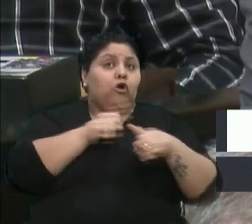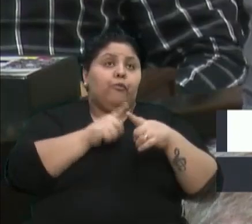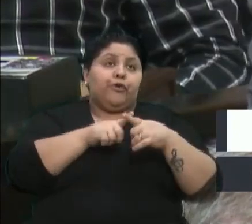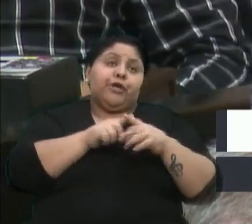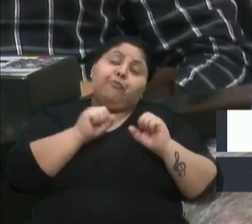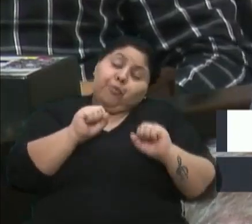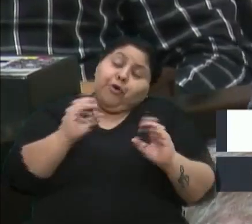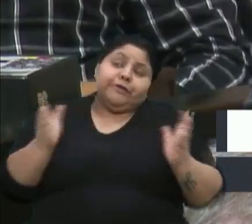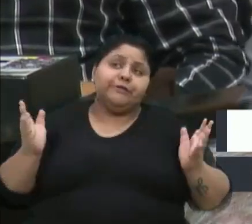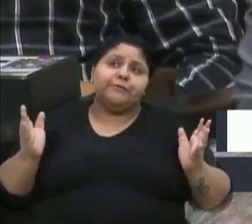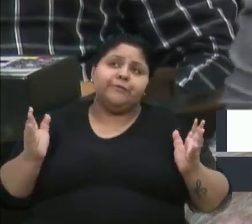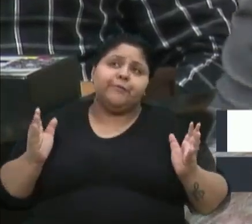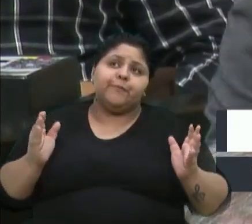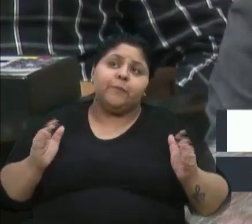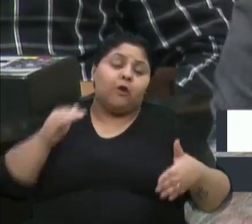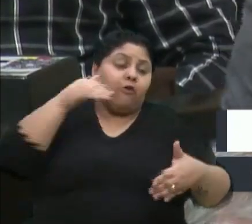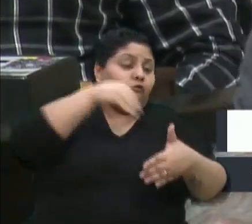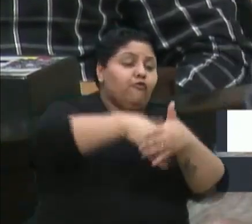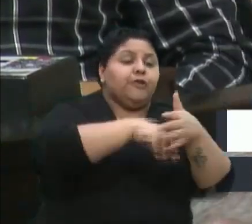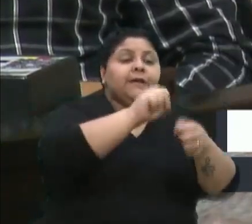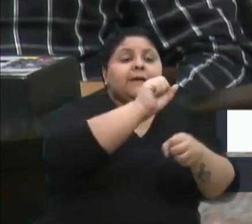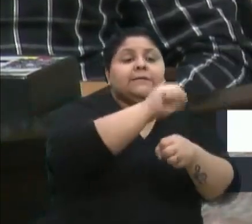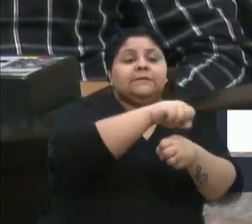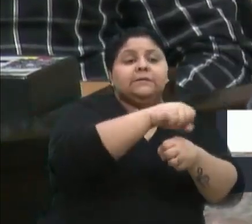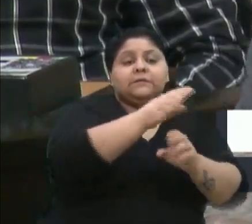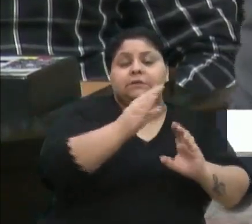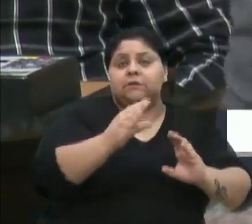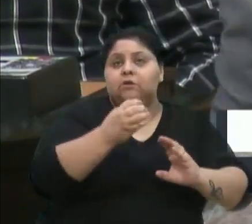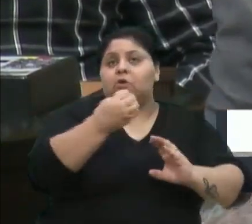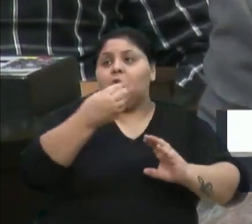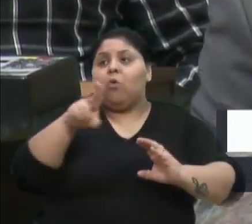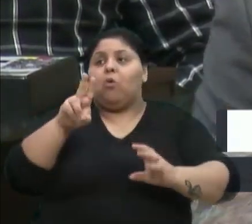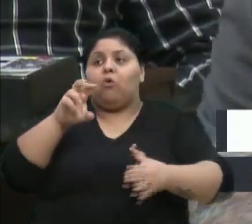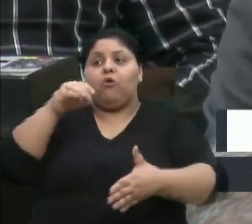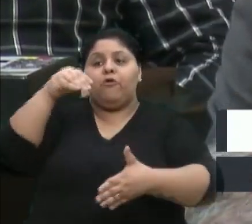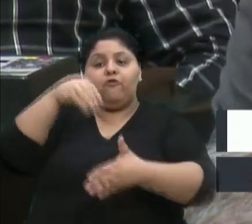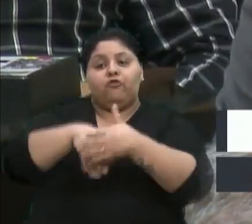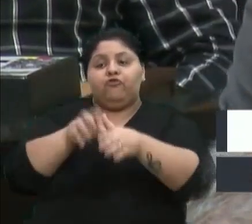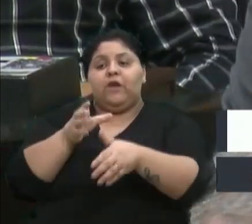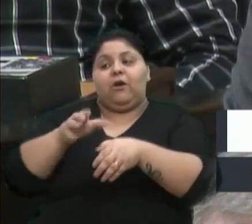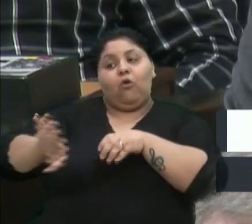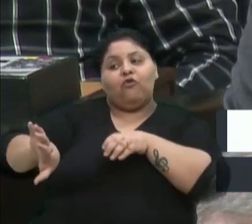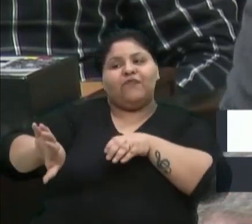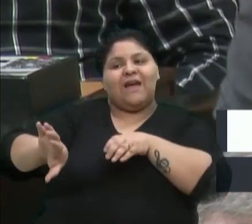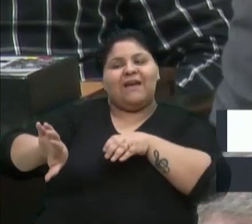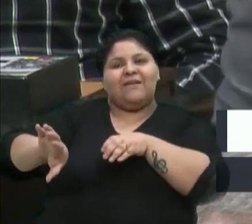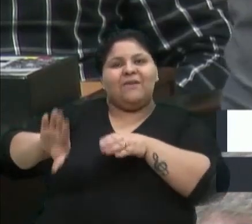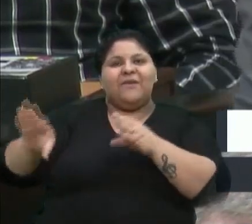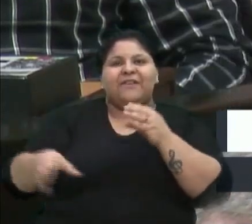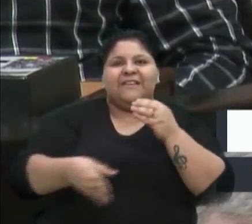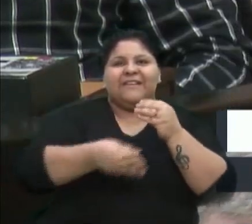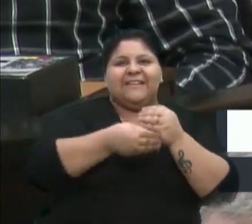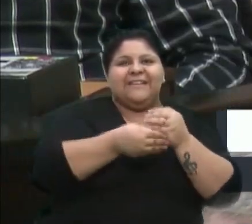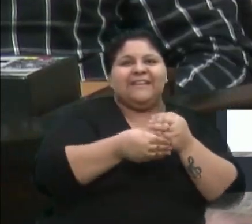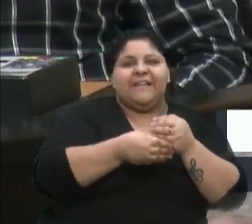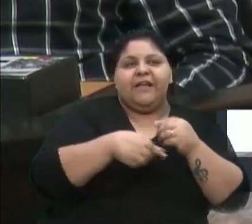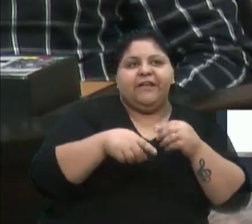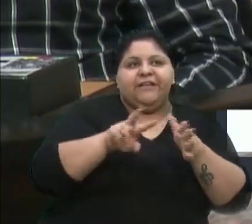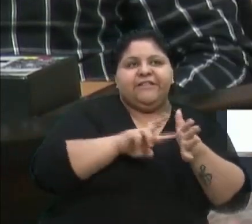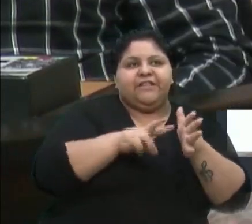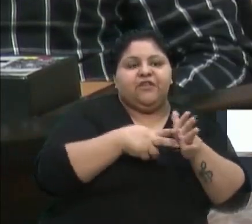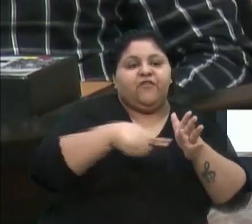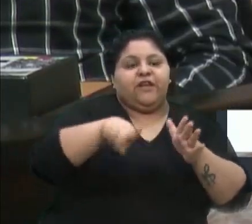pouco se a gente votar favorável aqui ou voltar ao contrário alguma emenda a gente é contrário a